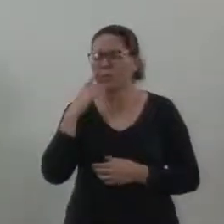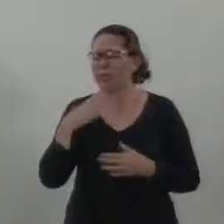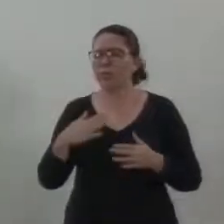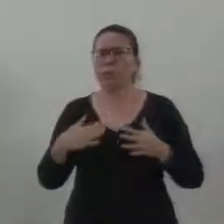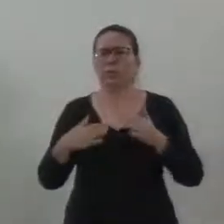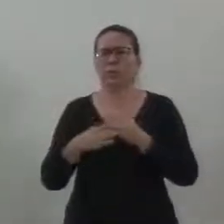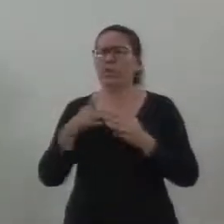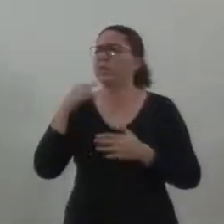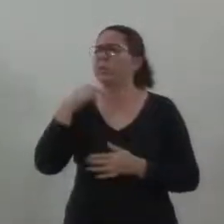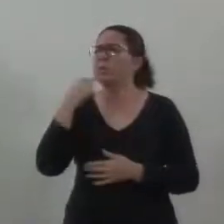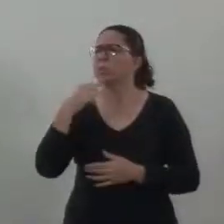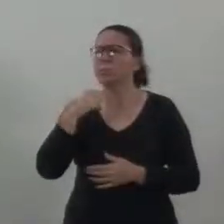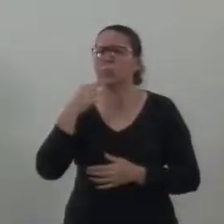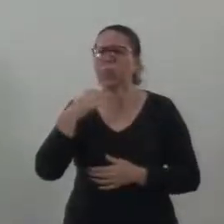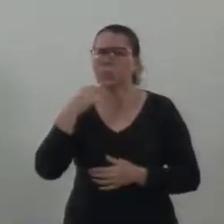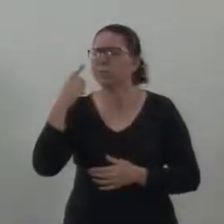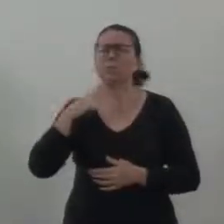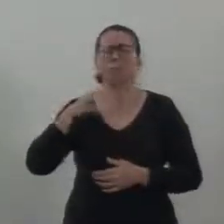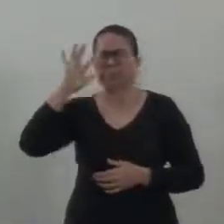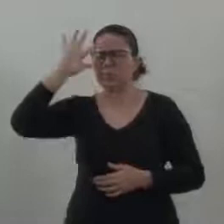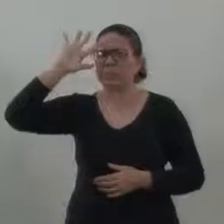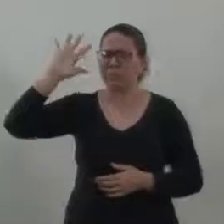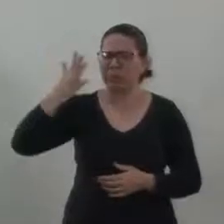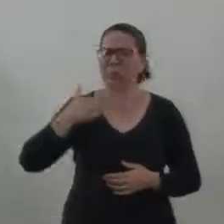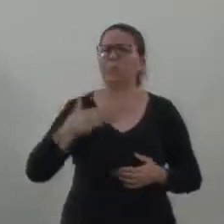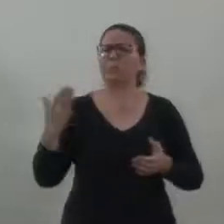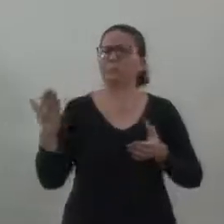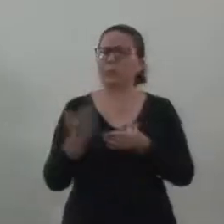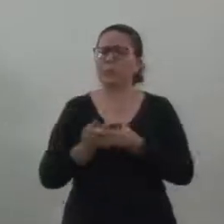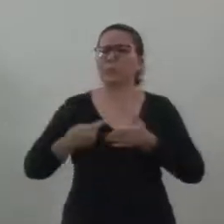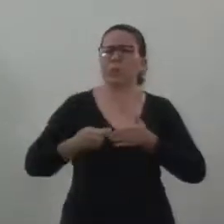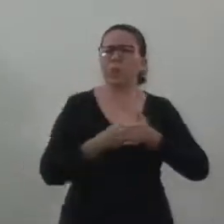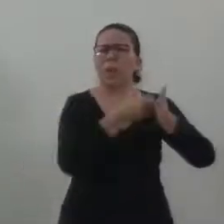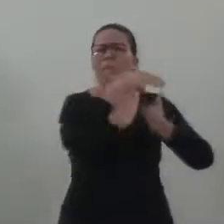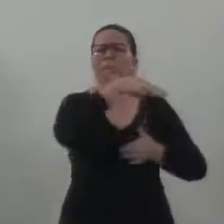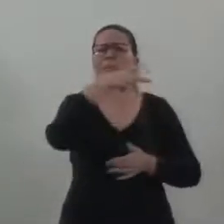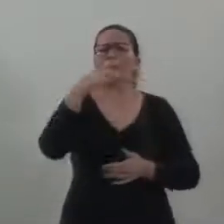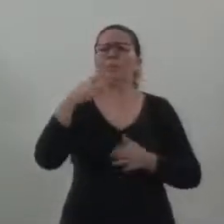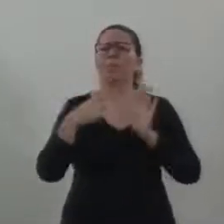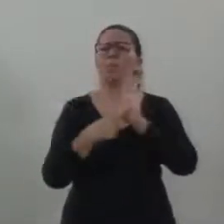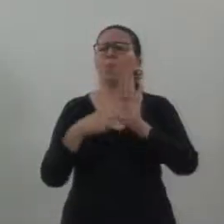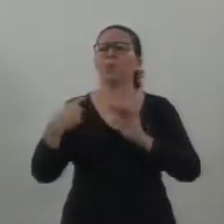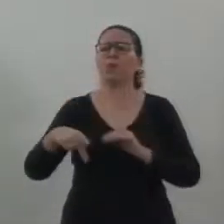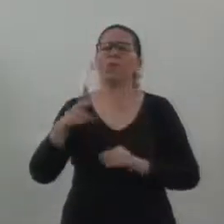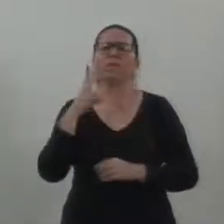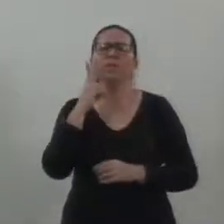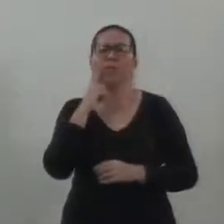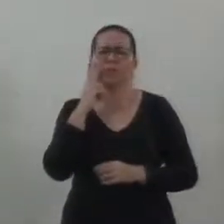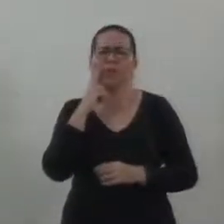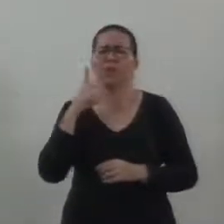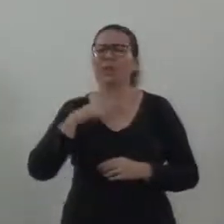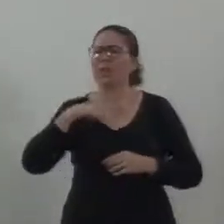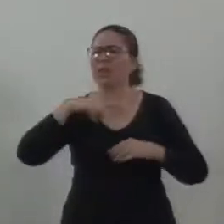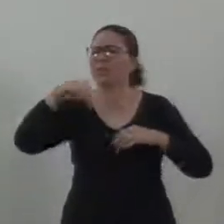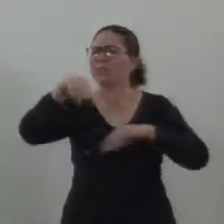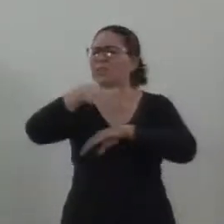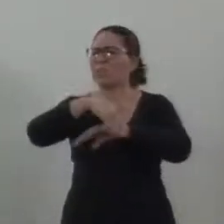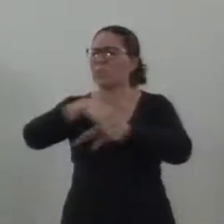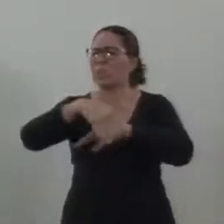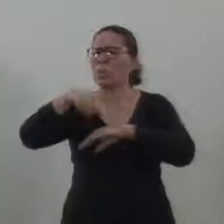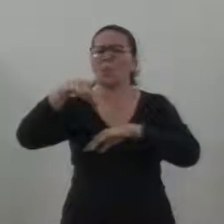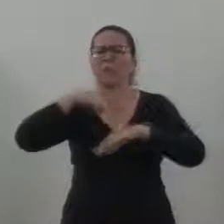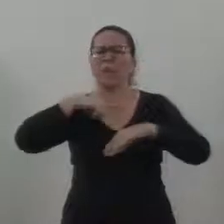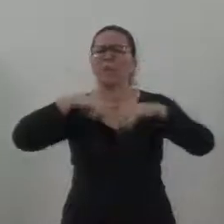limite. Apresentamos uma representação com as provas de que a cidade toda, praticamente toda a rua da cidade tem